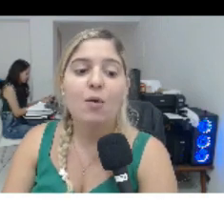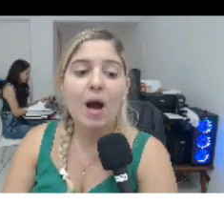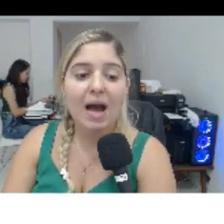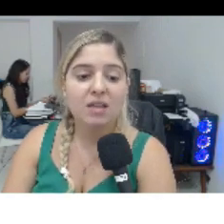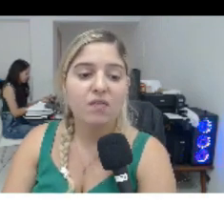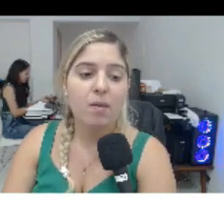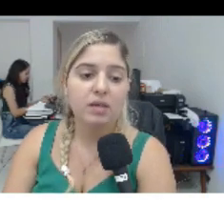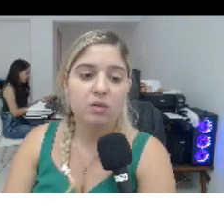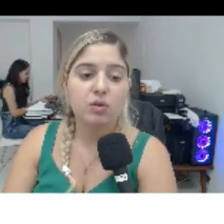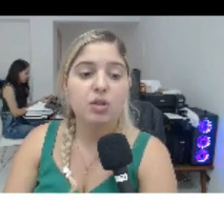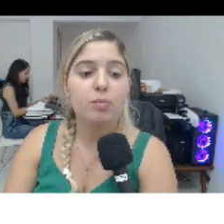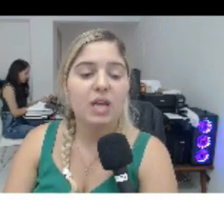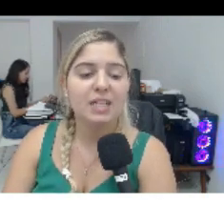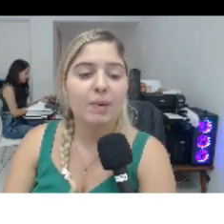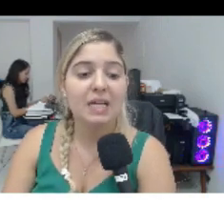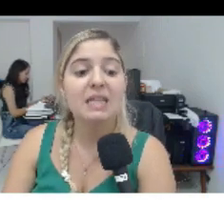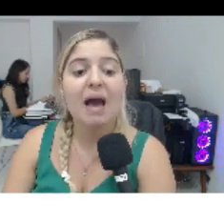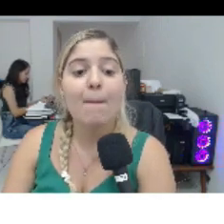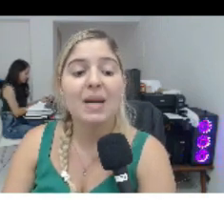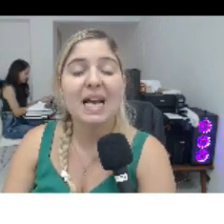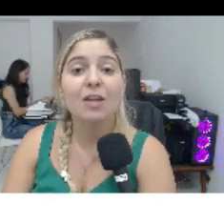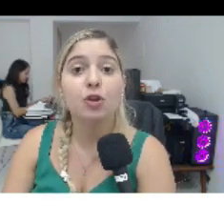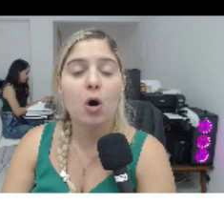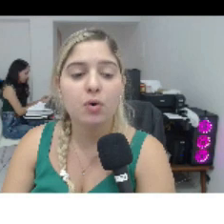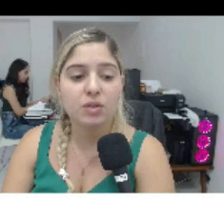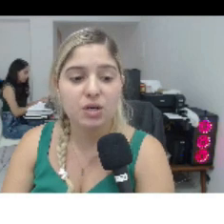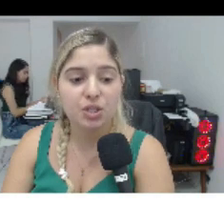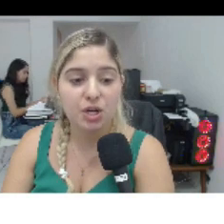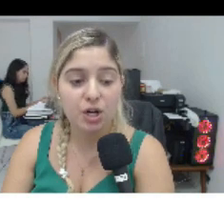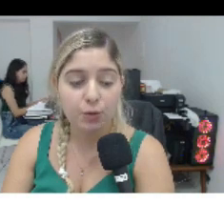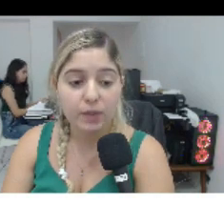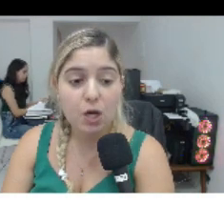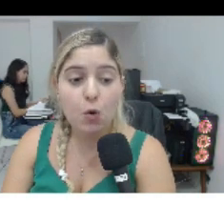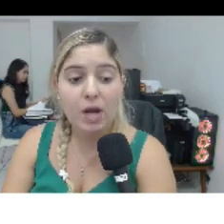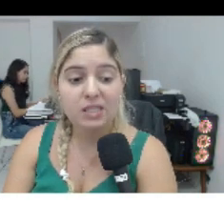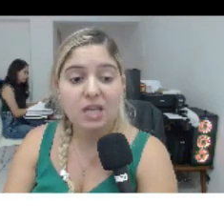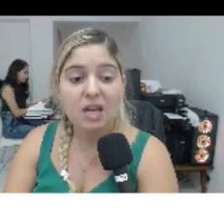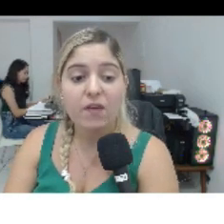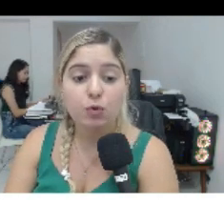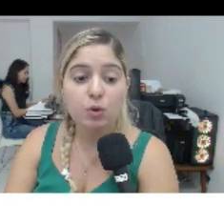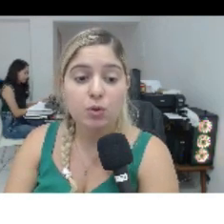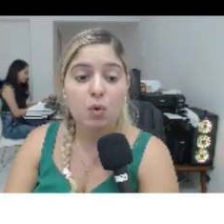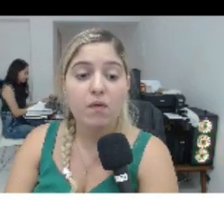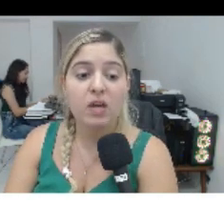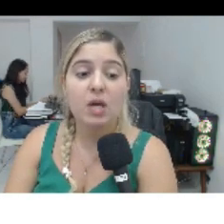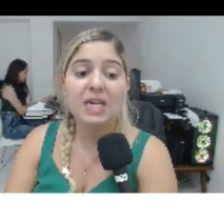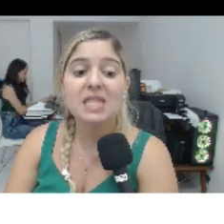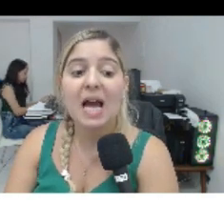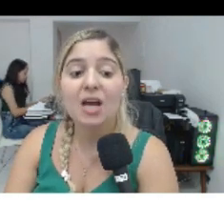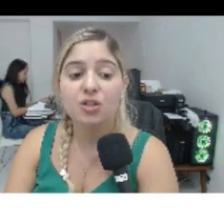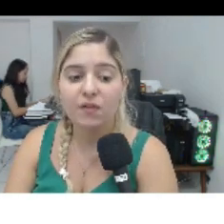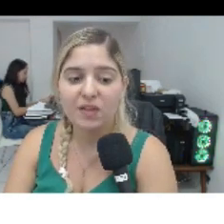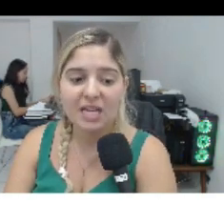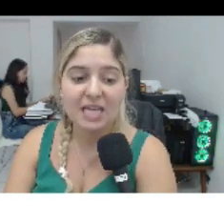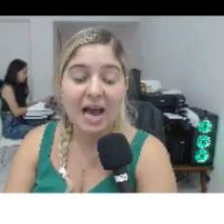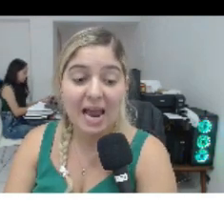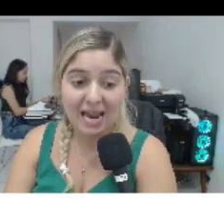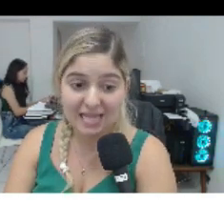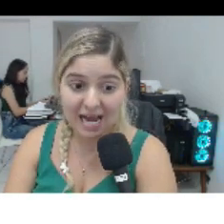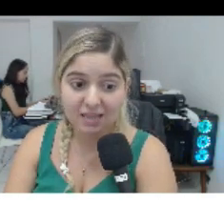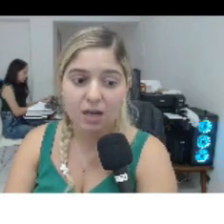e aguarda informações de tribunais para quitar precatórios este ano. O STF autorizou o governo a quitar